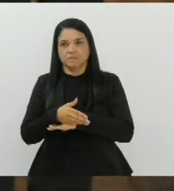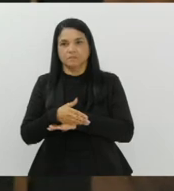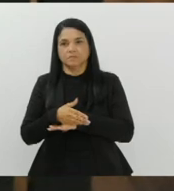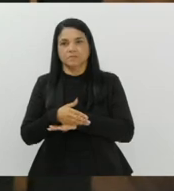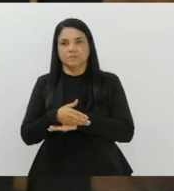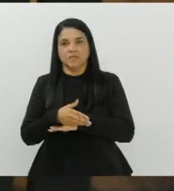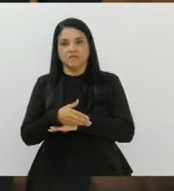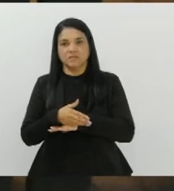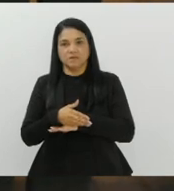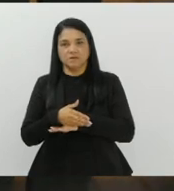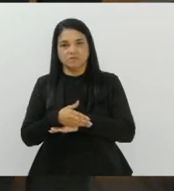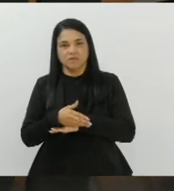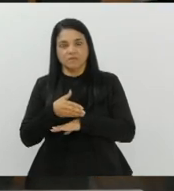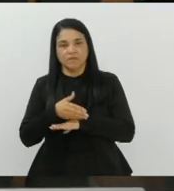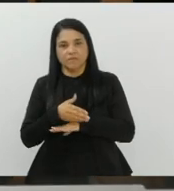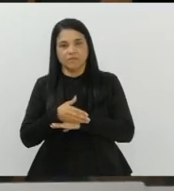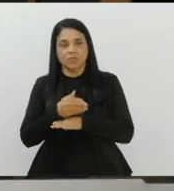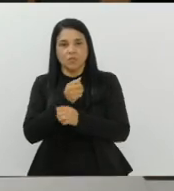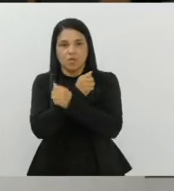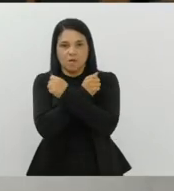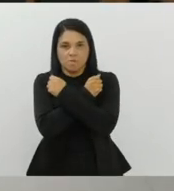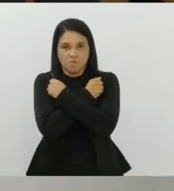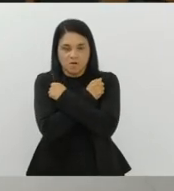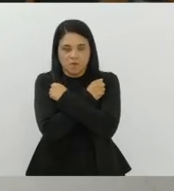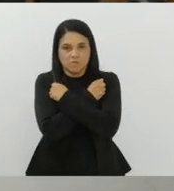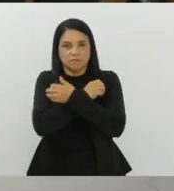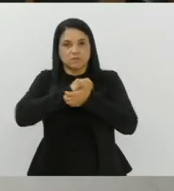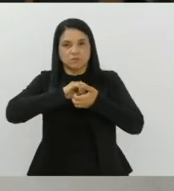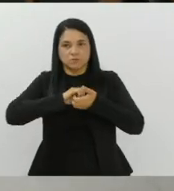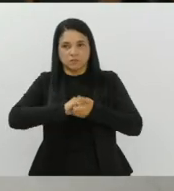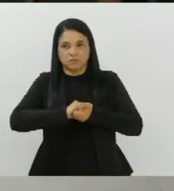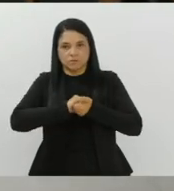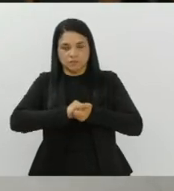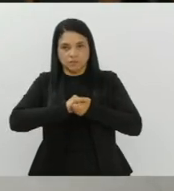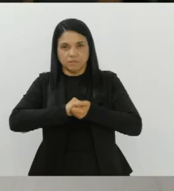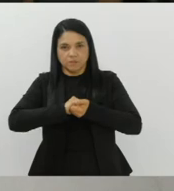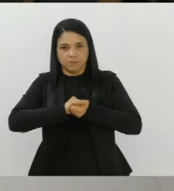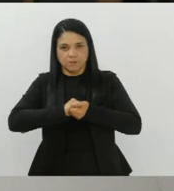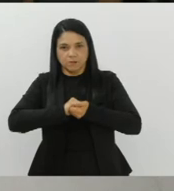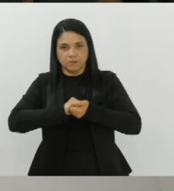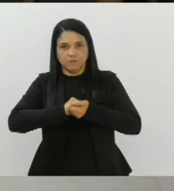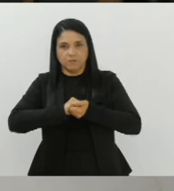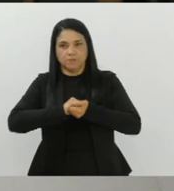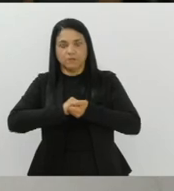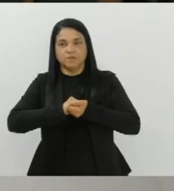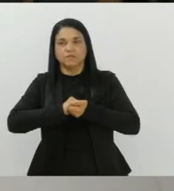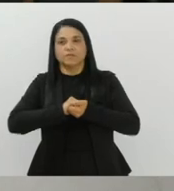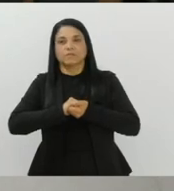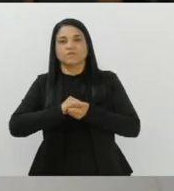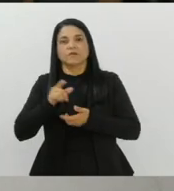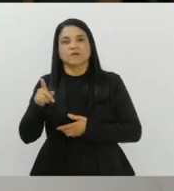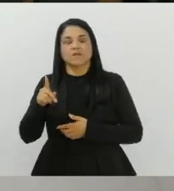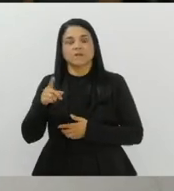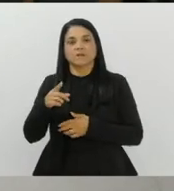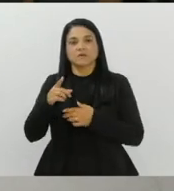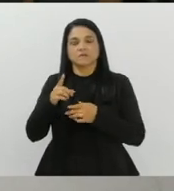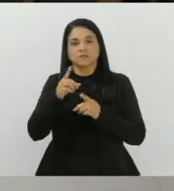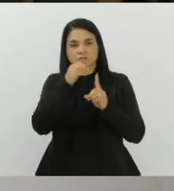Trazer aqui um abraço, cumprimento da desembargadora Regina Lúcia Passos, que me